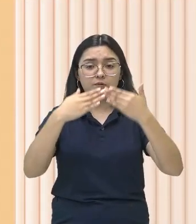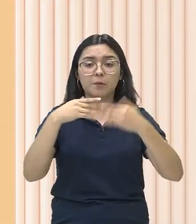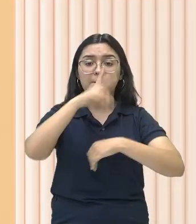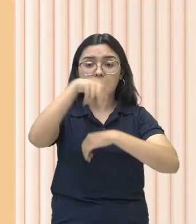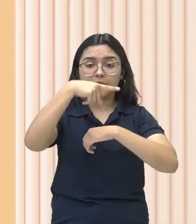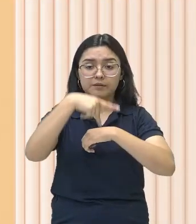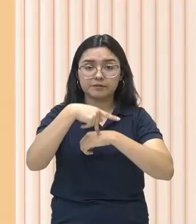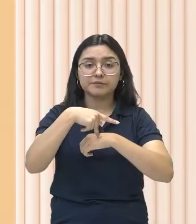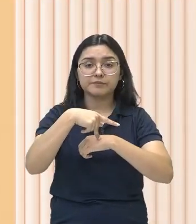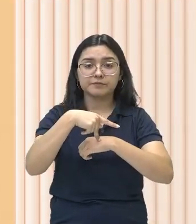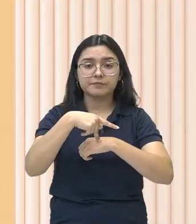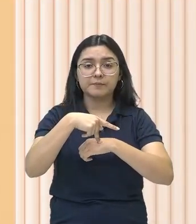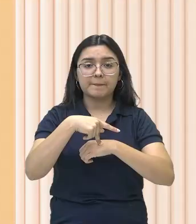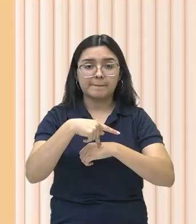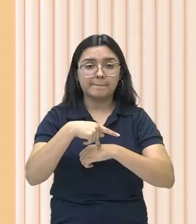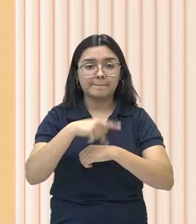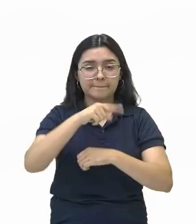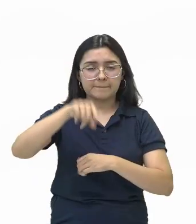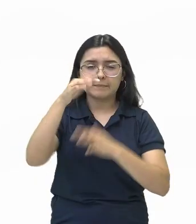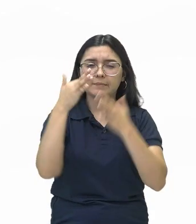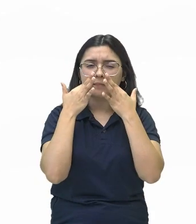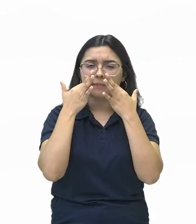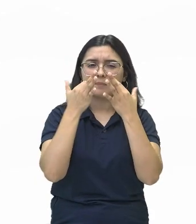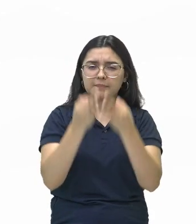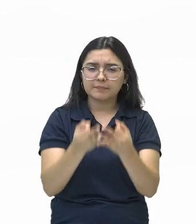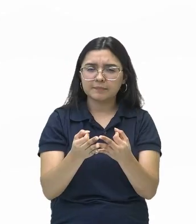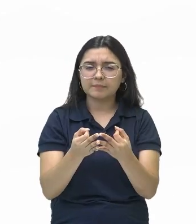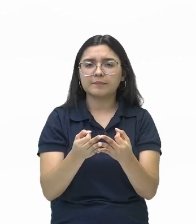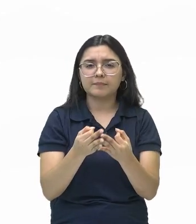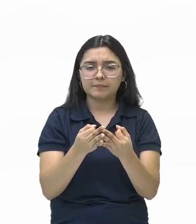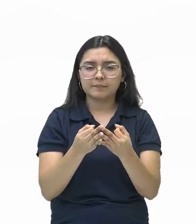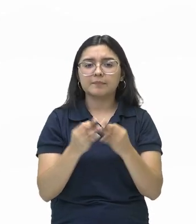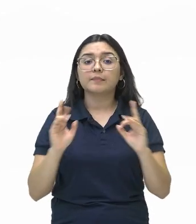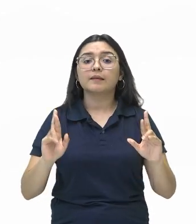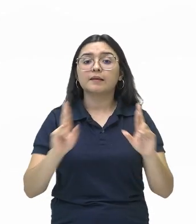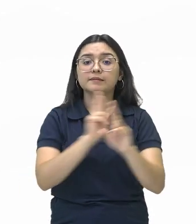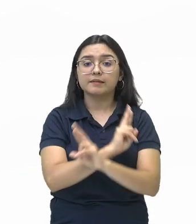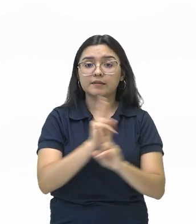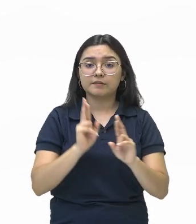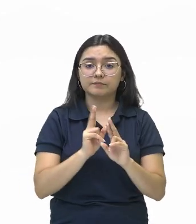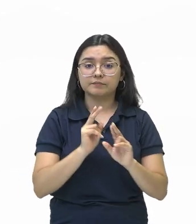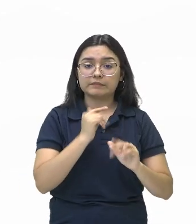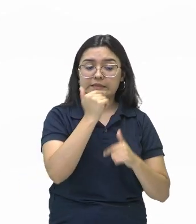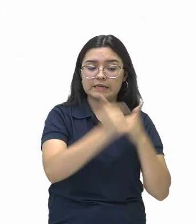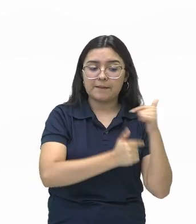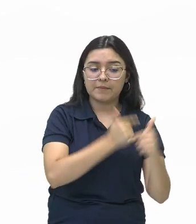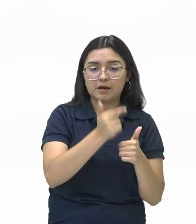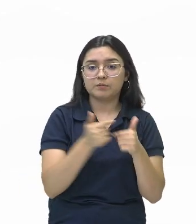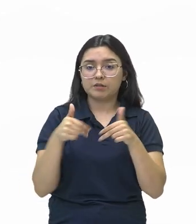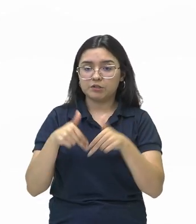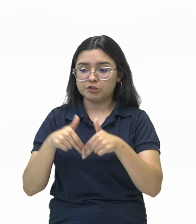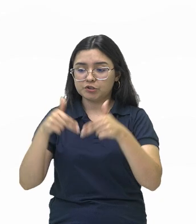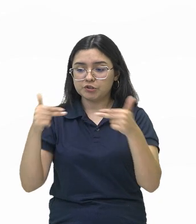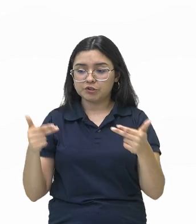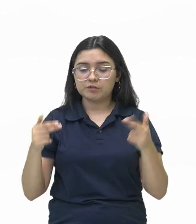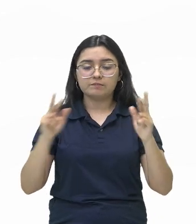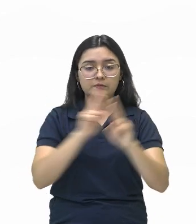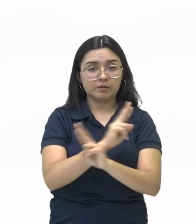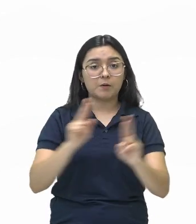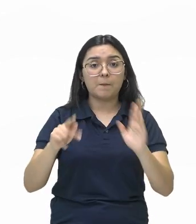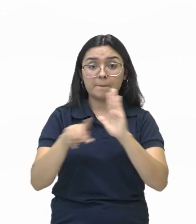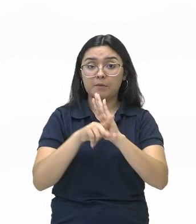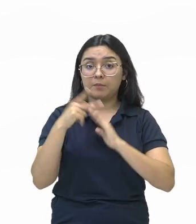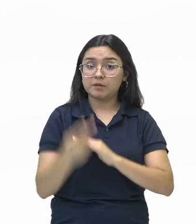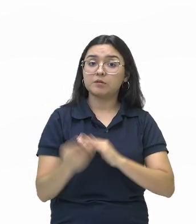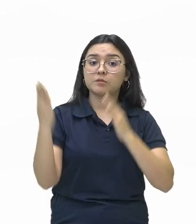do país? Fique ligado, gente. Essa relação entre trabalho e etnias no